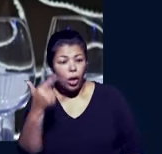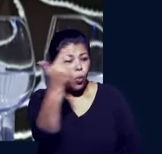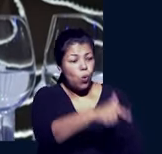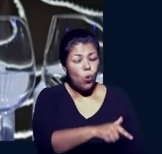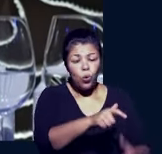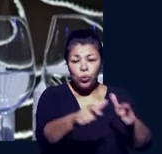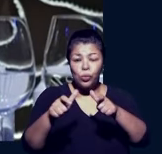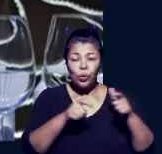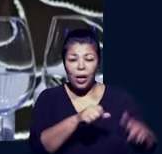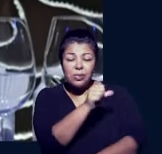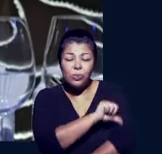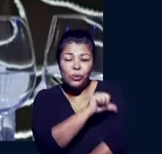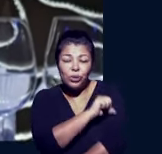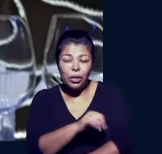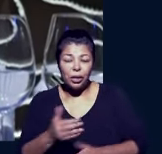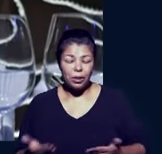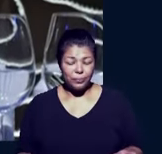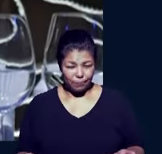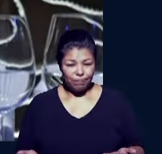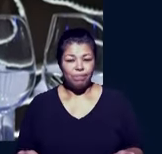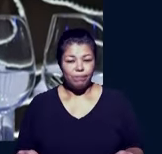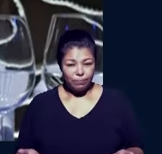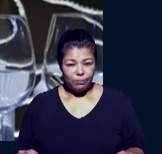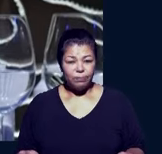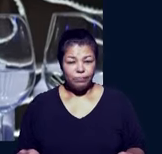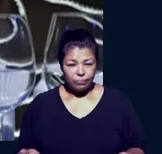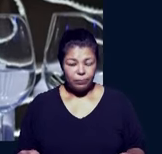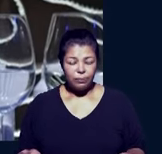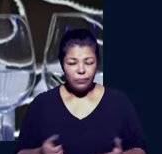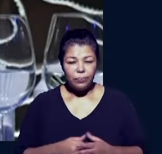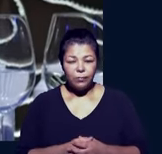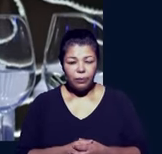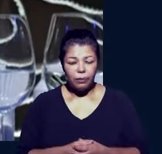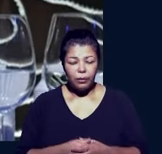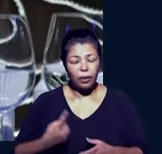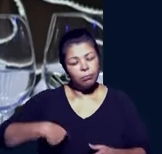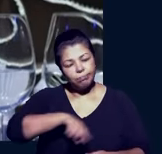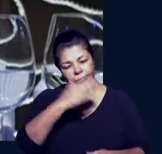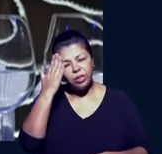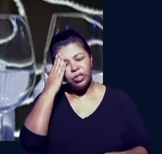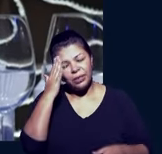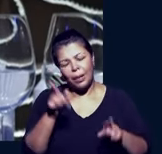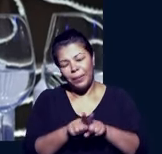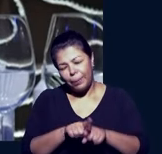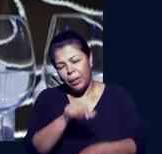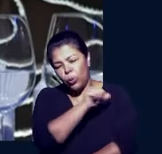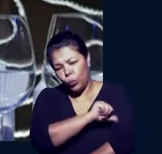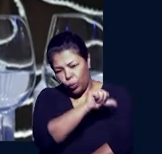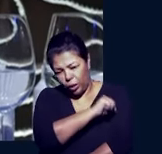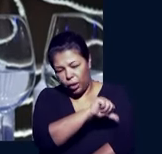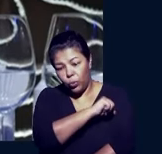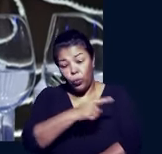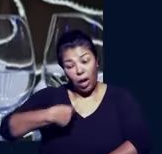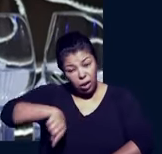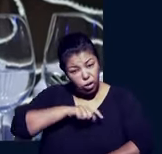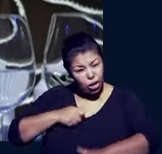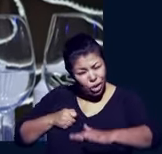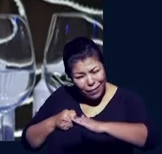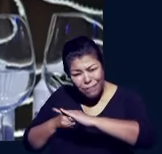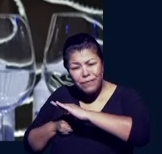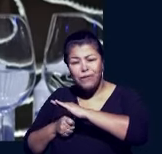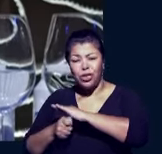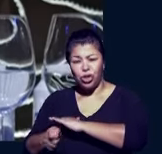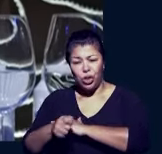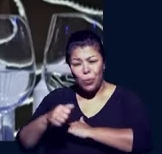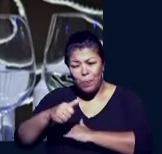um poder para paralelo que não é mais regionalizado lá no Rio nós estamos investindo pesado foi